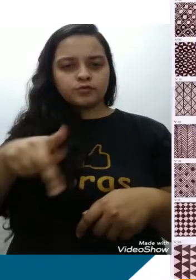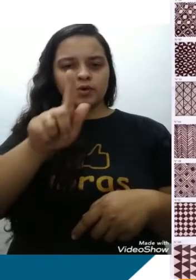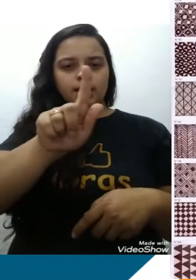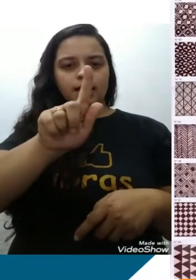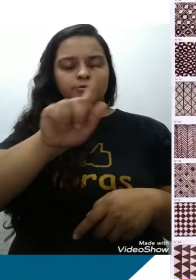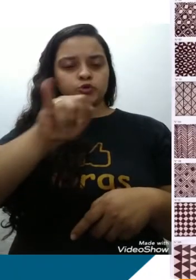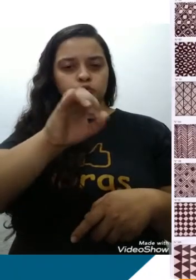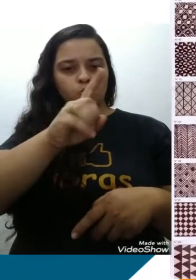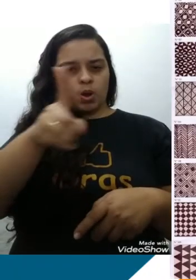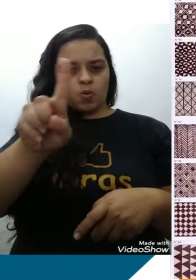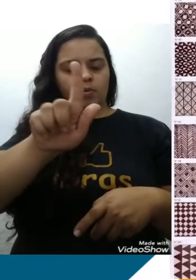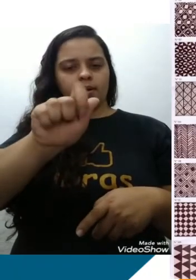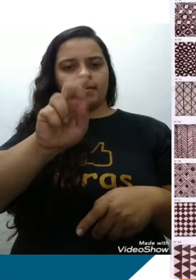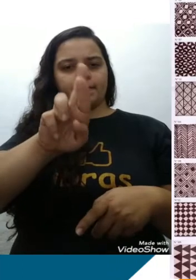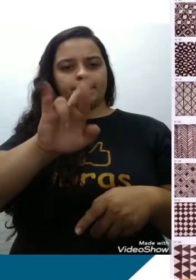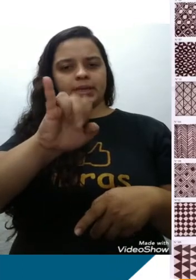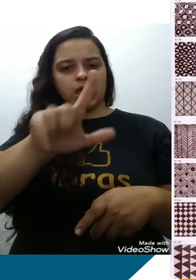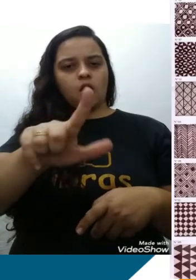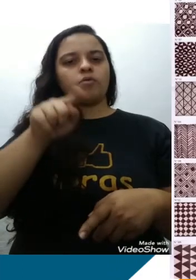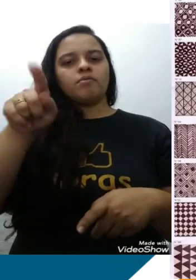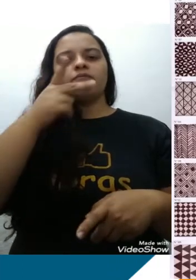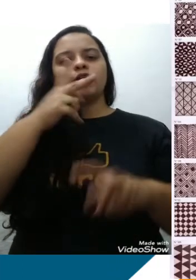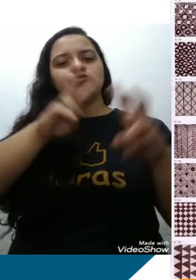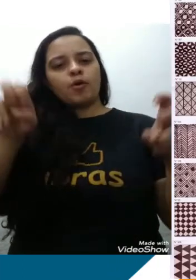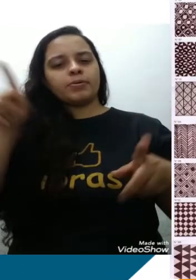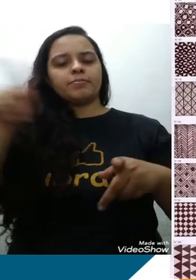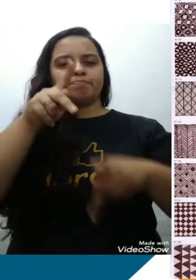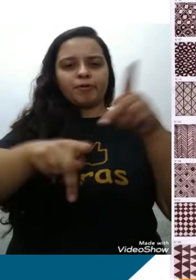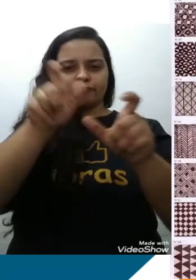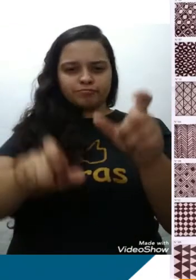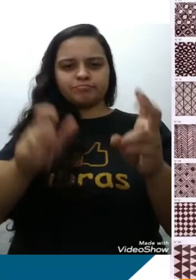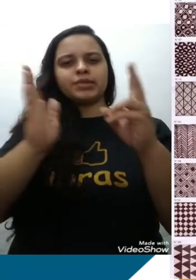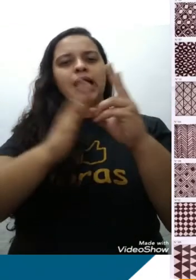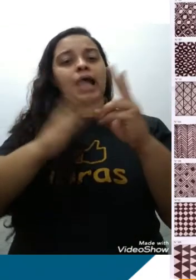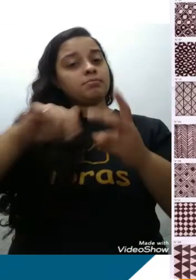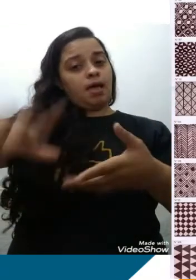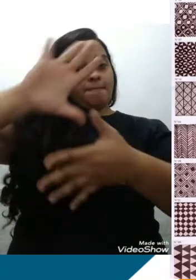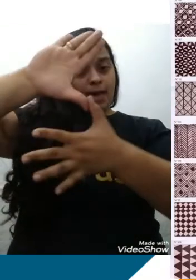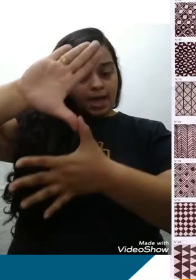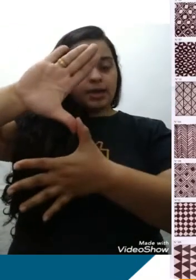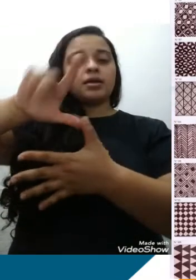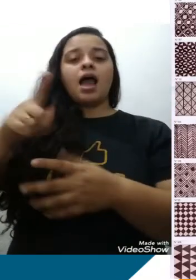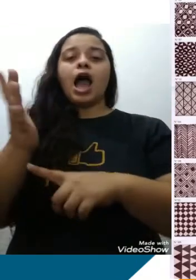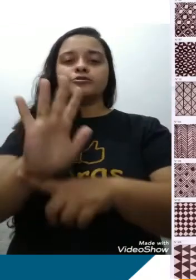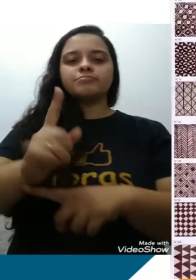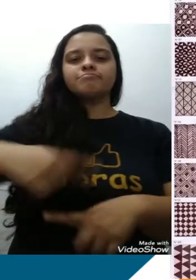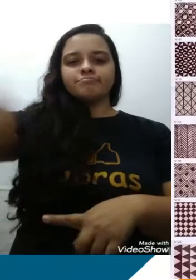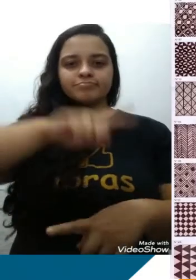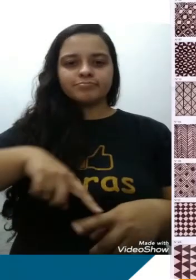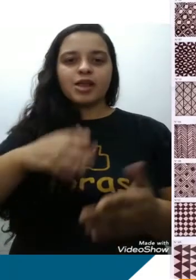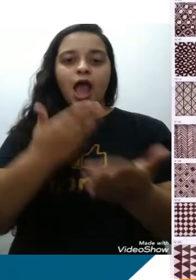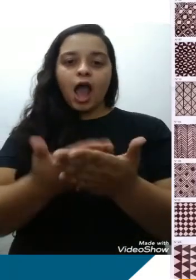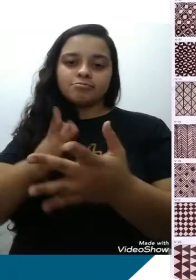professor João Gabriel, e ele dá um panorama sobre os povos nativos, povos indígenas da América nesse mesmo período. Então vai